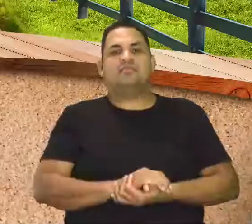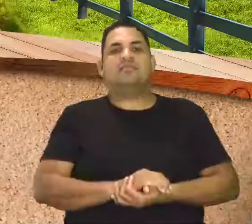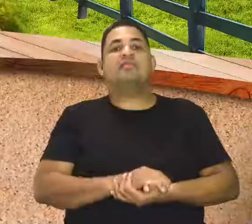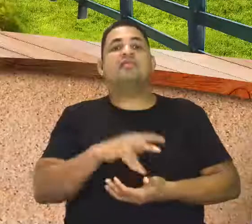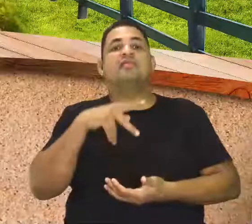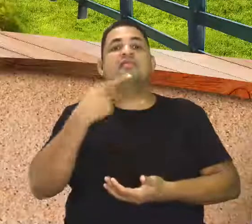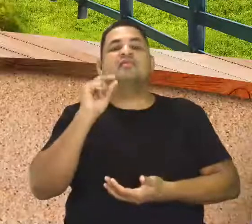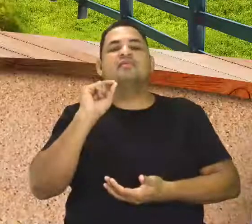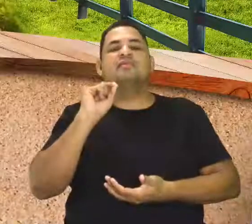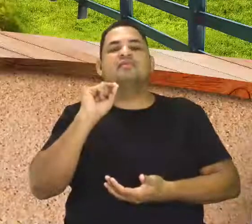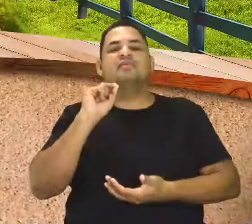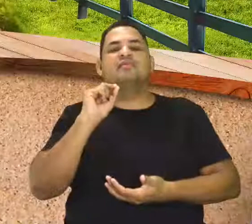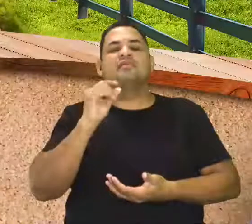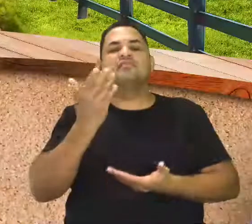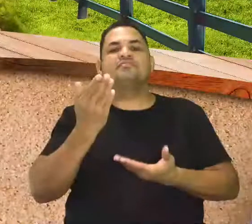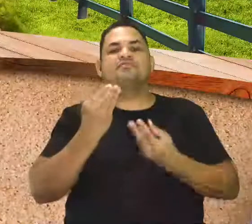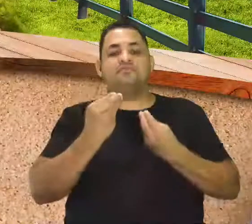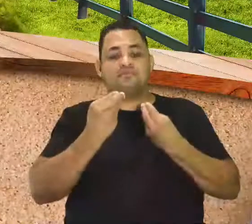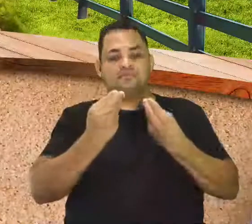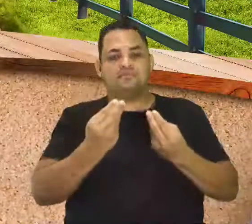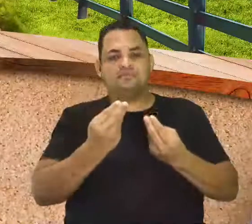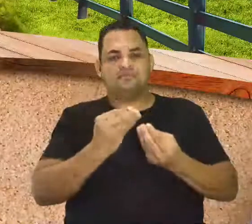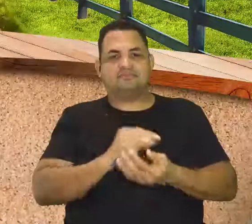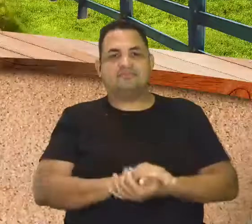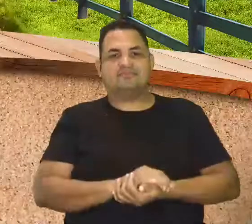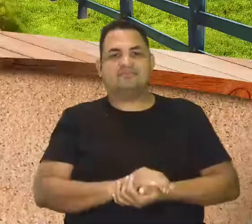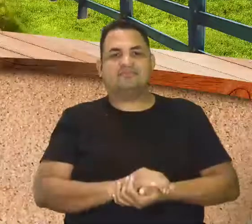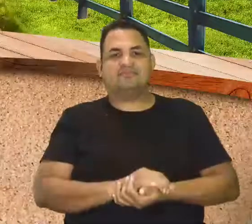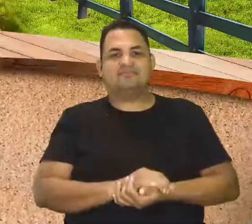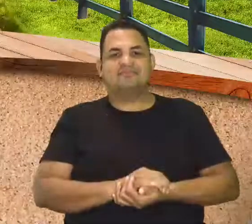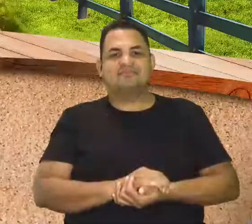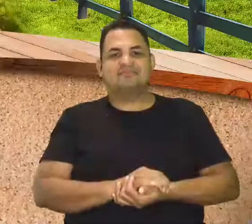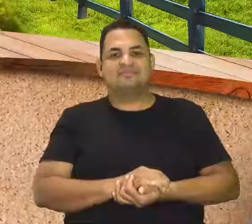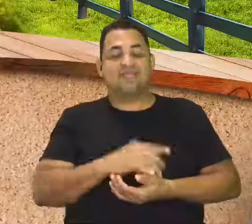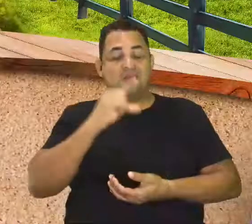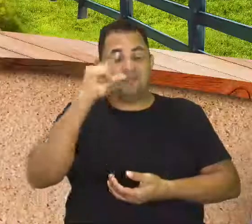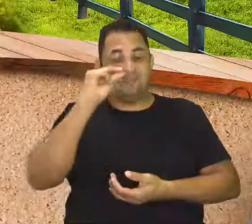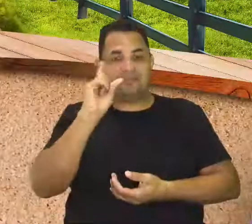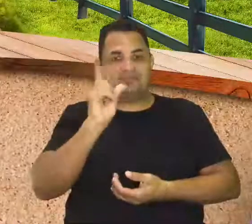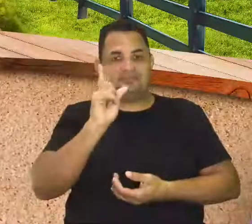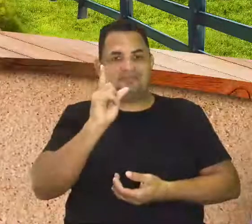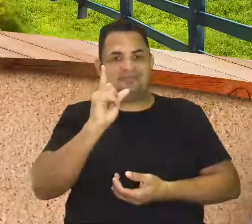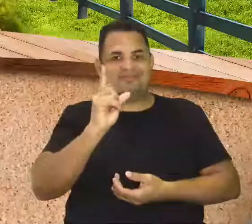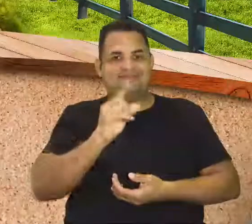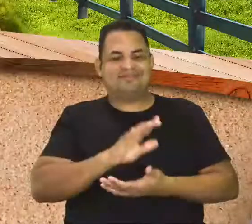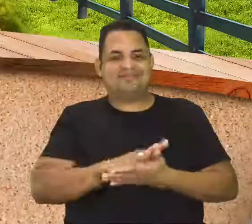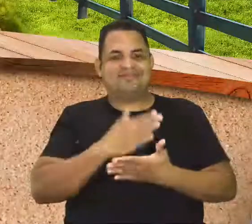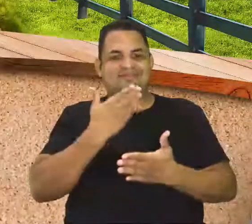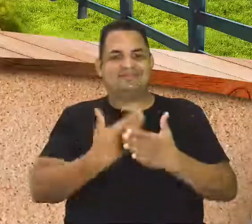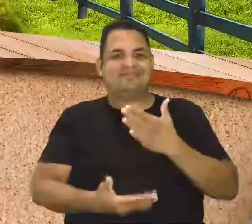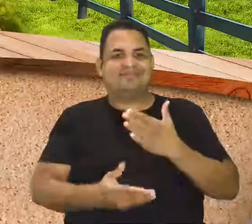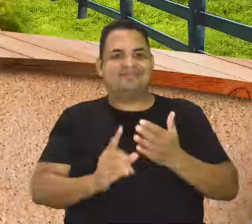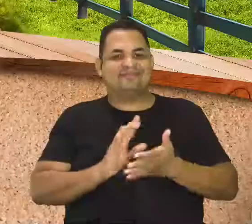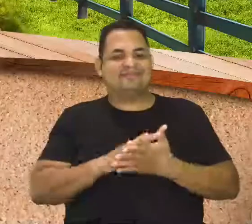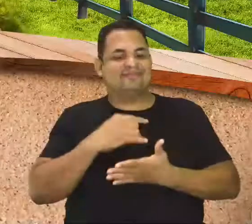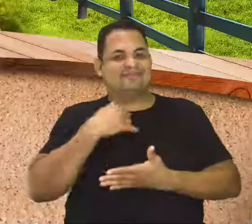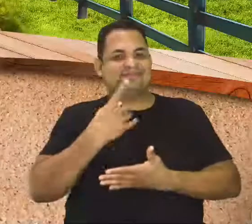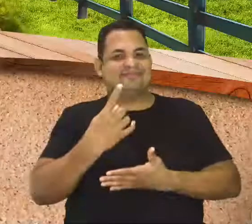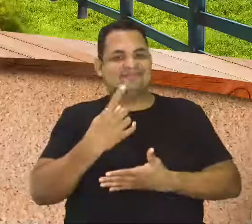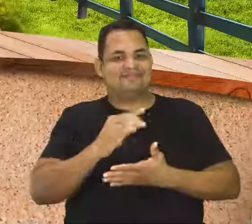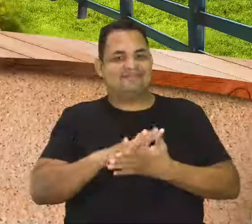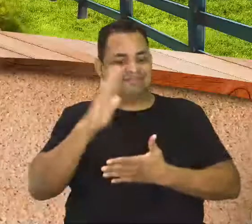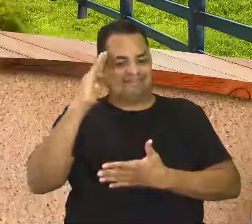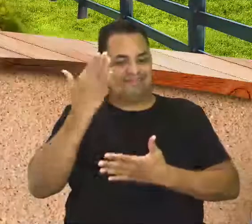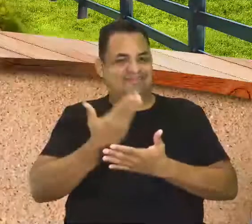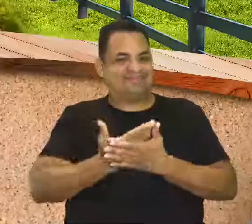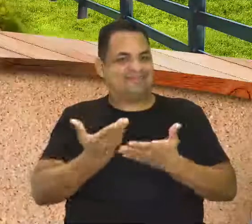que para vocês? Eu peço, open your eyes, não pisca não, senão vocês vão perder, mas não adianta, tu acredita, Sâmio,